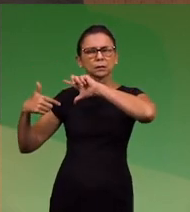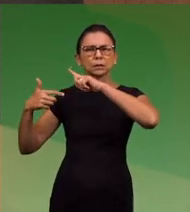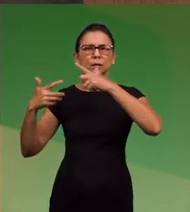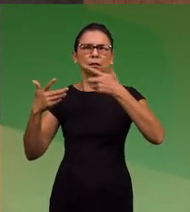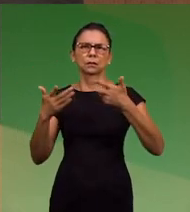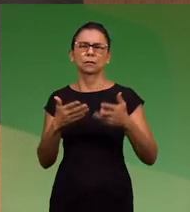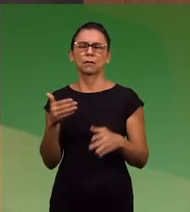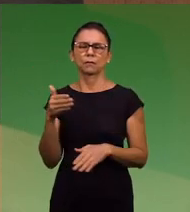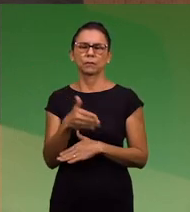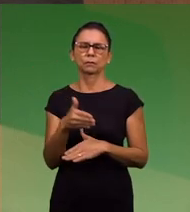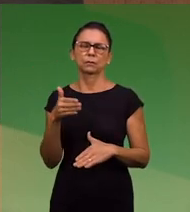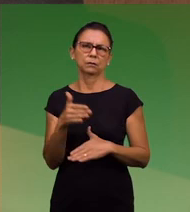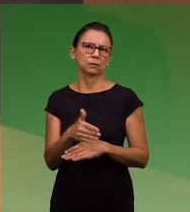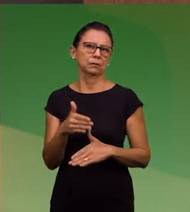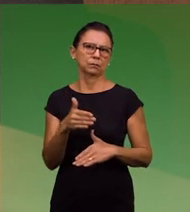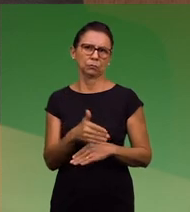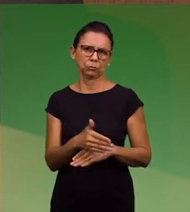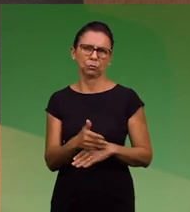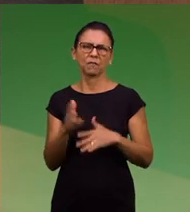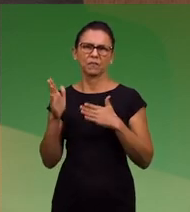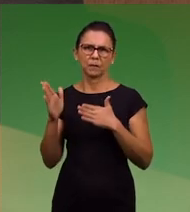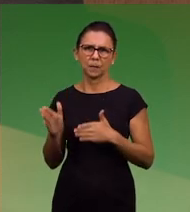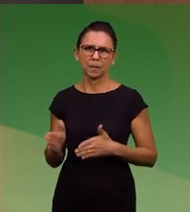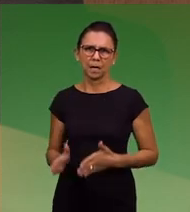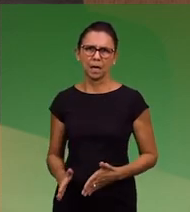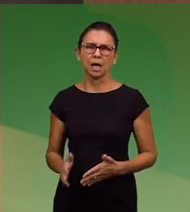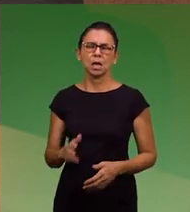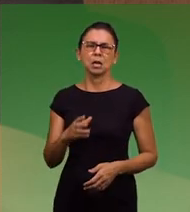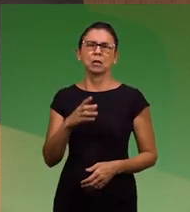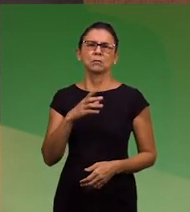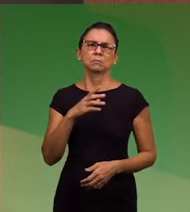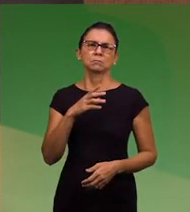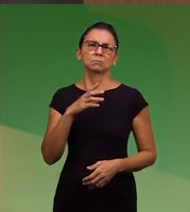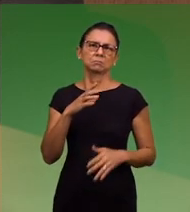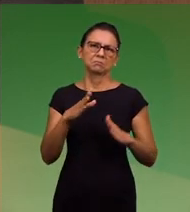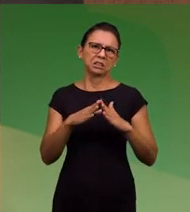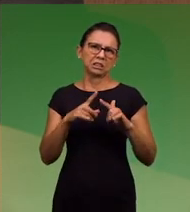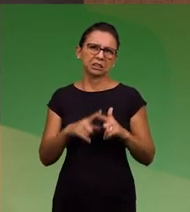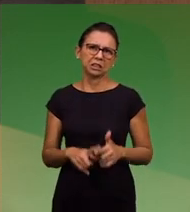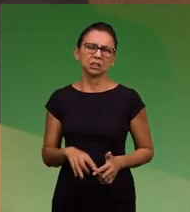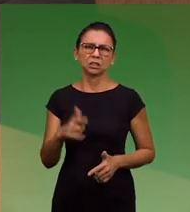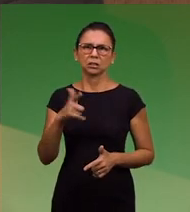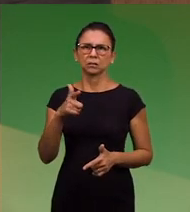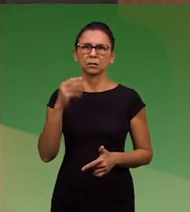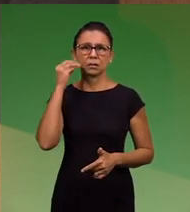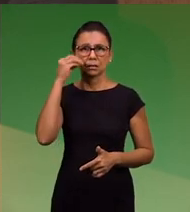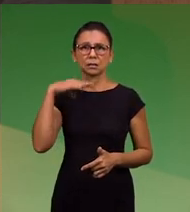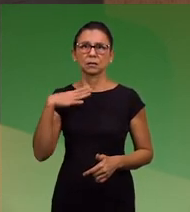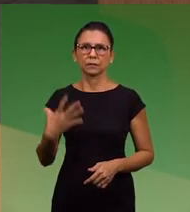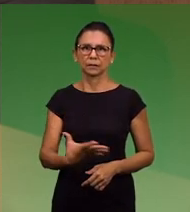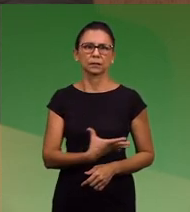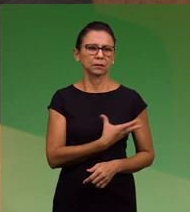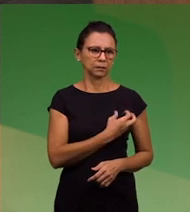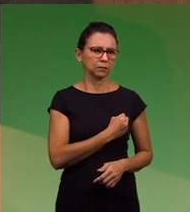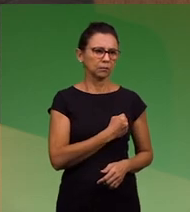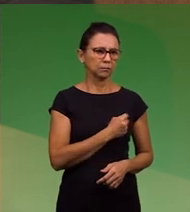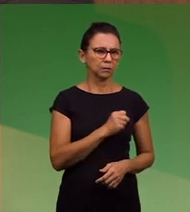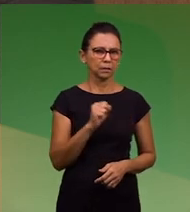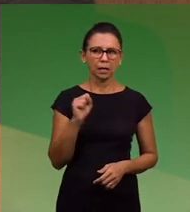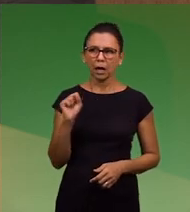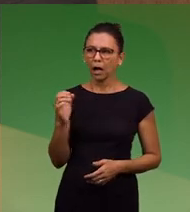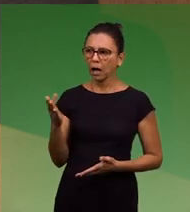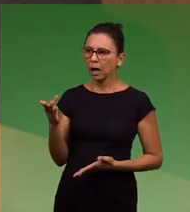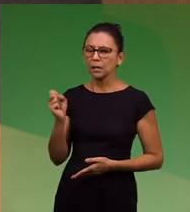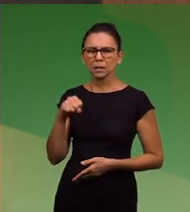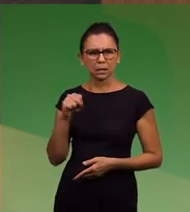assíduo de uma igreja e não viva a experiência de salvação? Sim, porque a salvação ela é muito dinâmica,